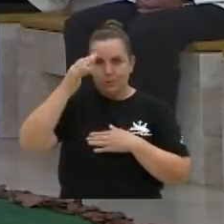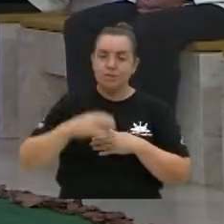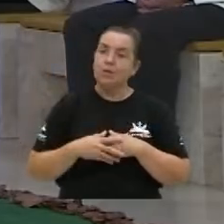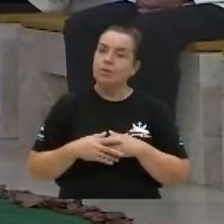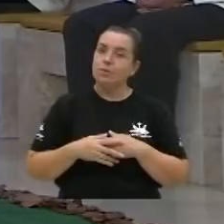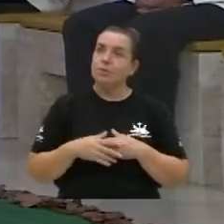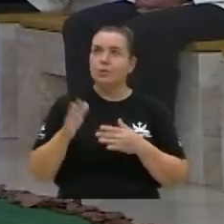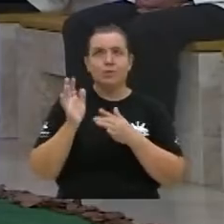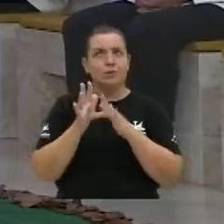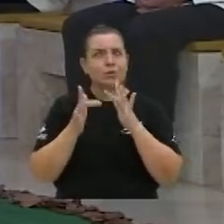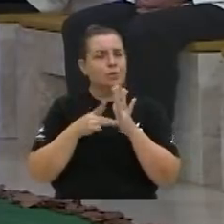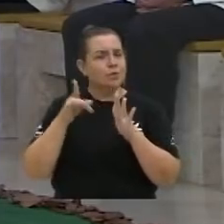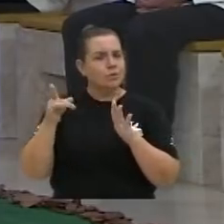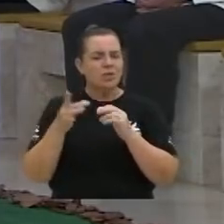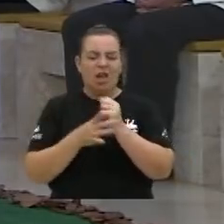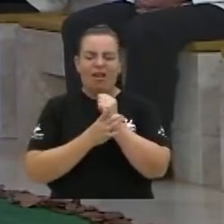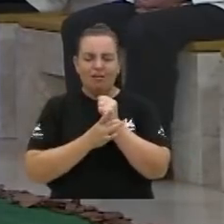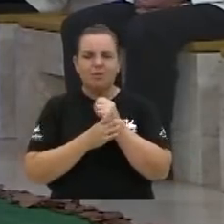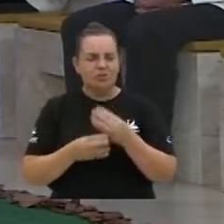garantiu